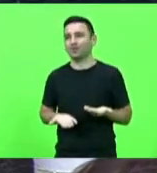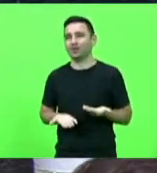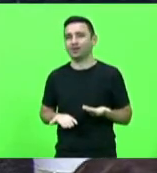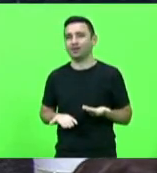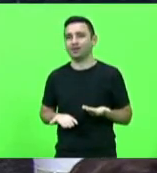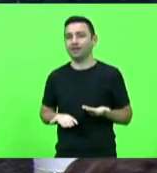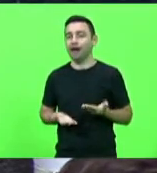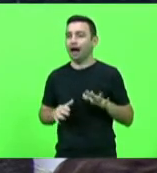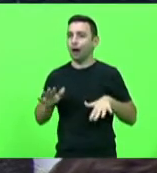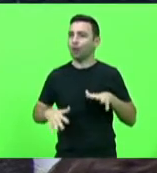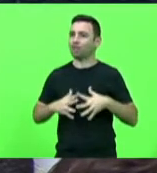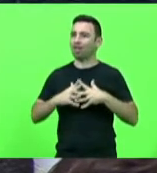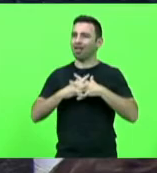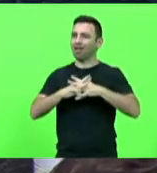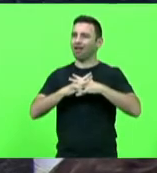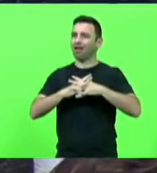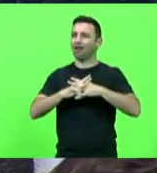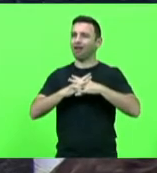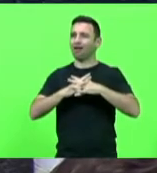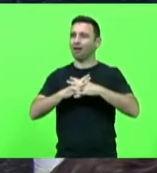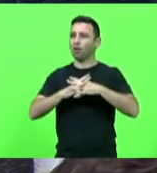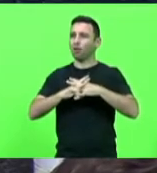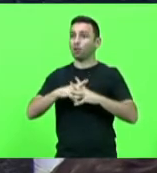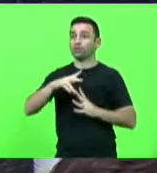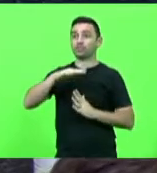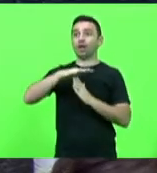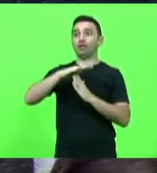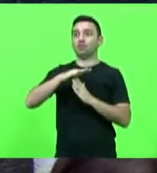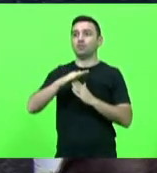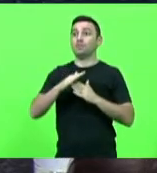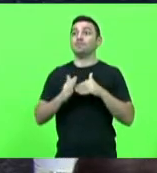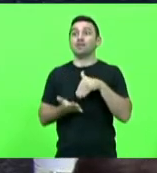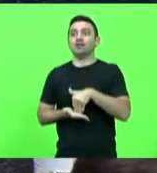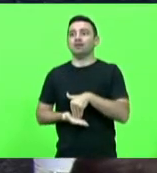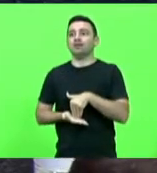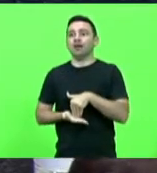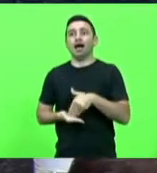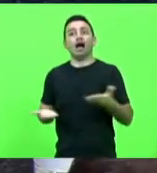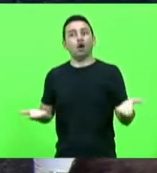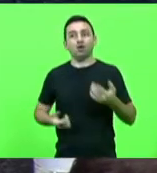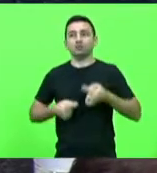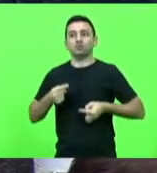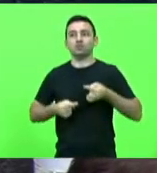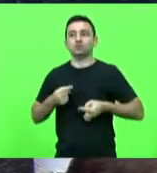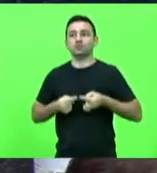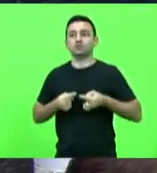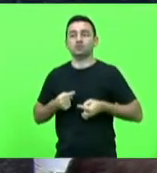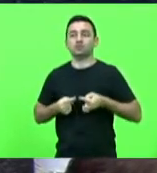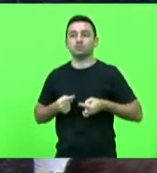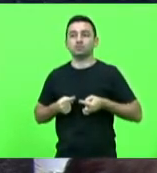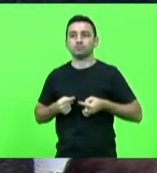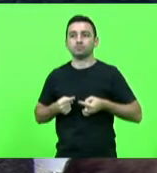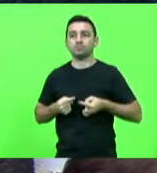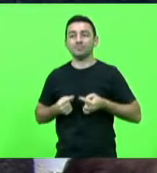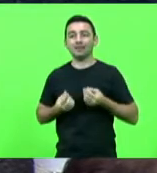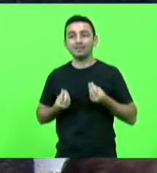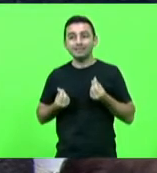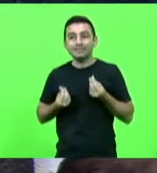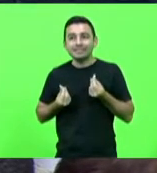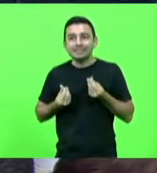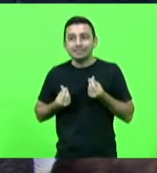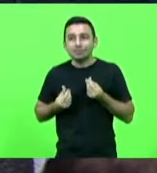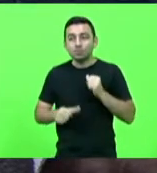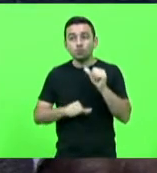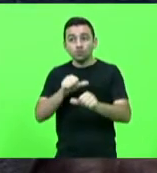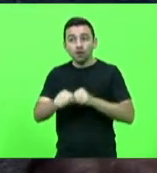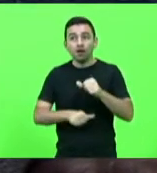aqui o teto com o piso mínimo. Estamos discutindo o piso mínimo. E a sensibilidade dos dois deputados por mudarem o voto,